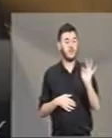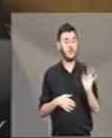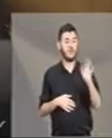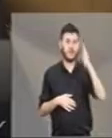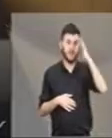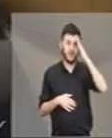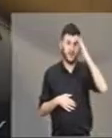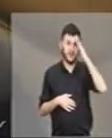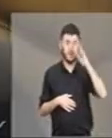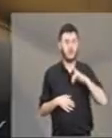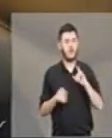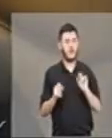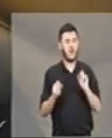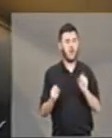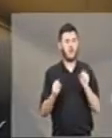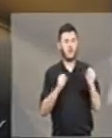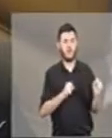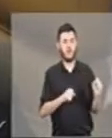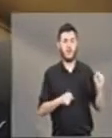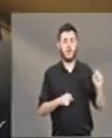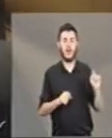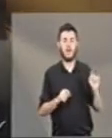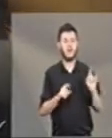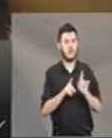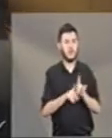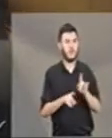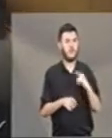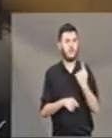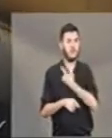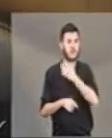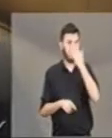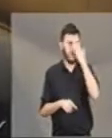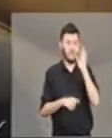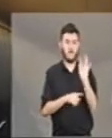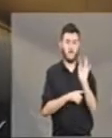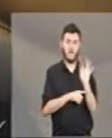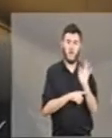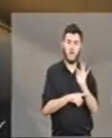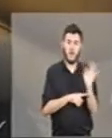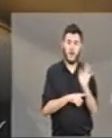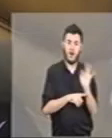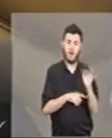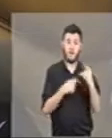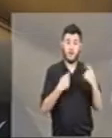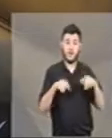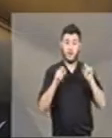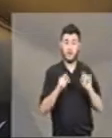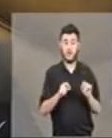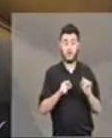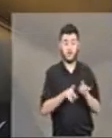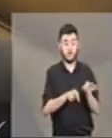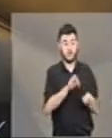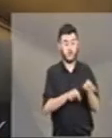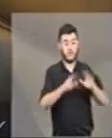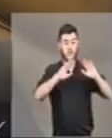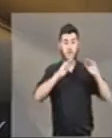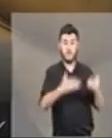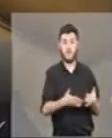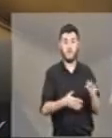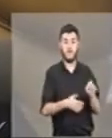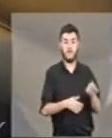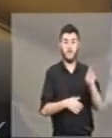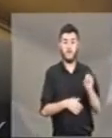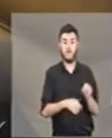autoridade que nominalmente, formalmente, disponha de prerrogativa de foro perante esta Corte, mas